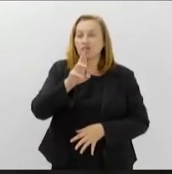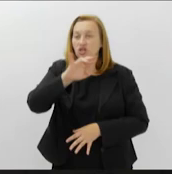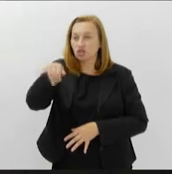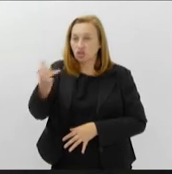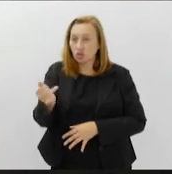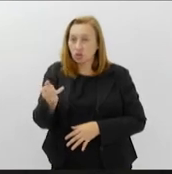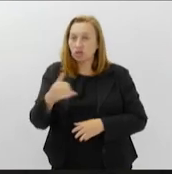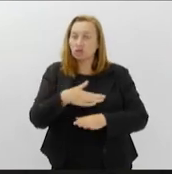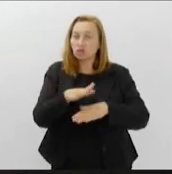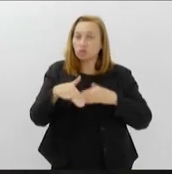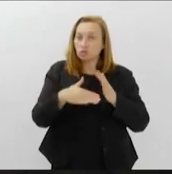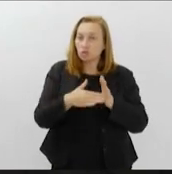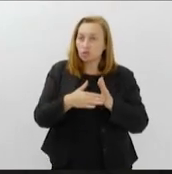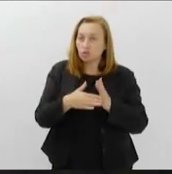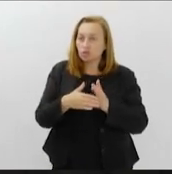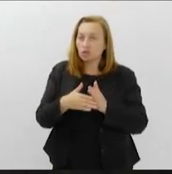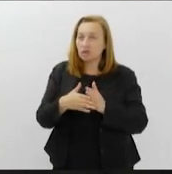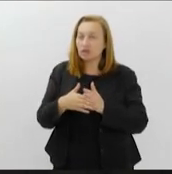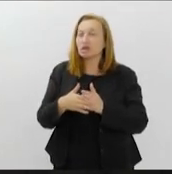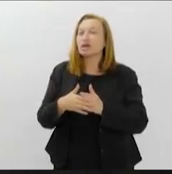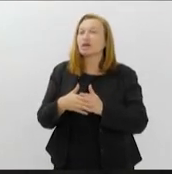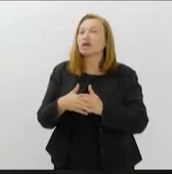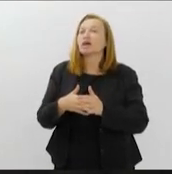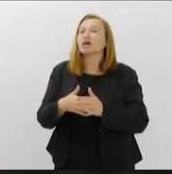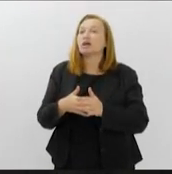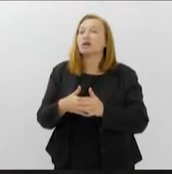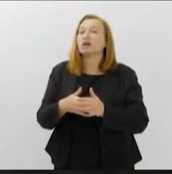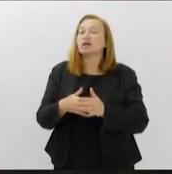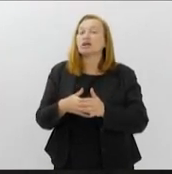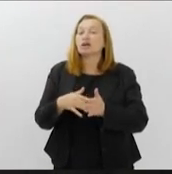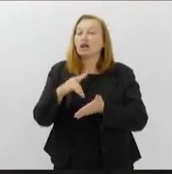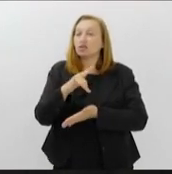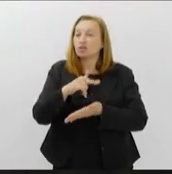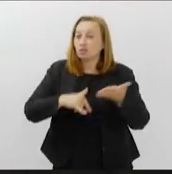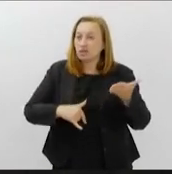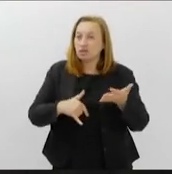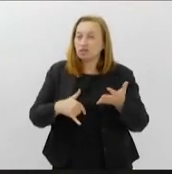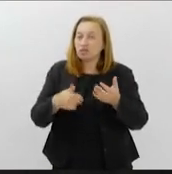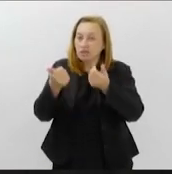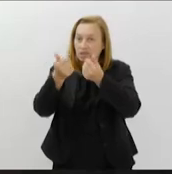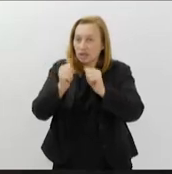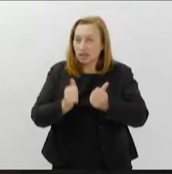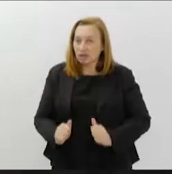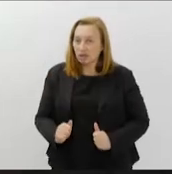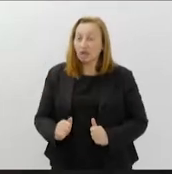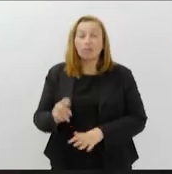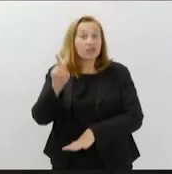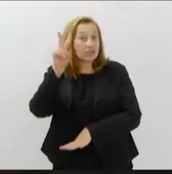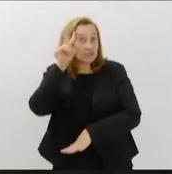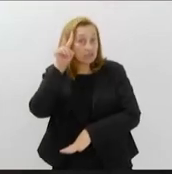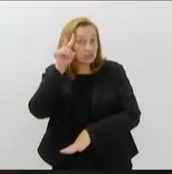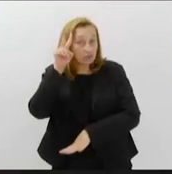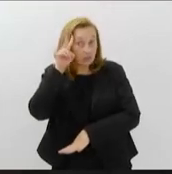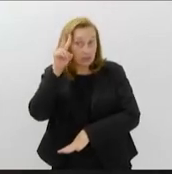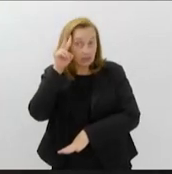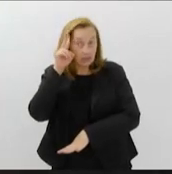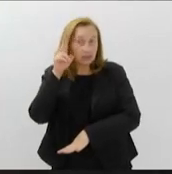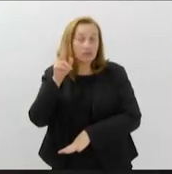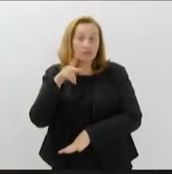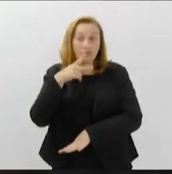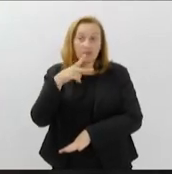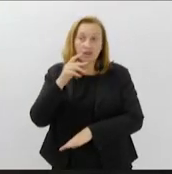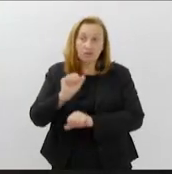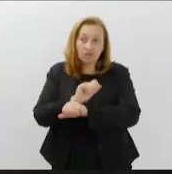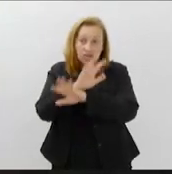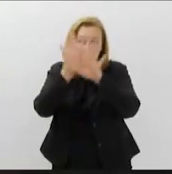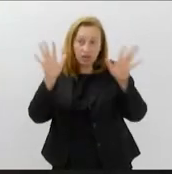vocês, sendo analisado para que na segunda-feira a reunião possa ser tocada de uma maneira mais prática, até para ele ter um